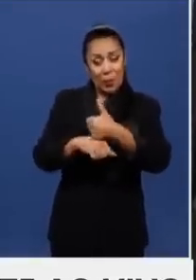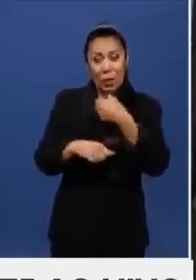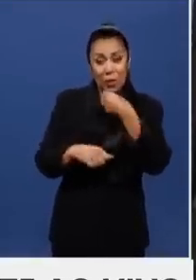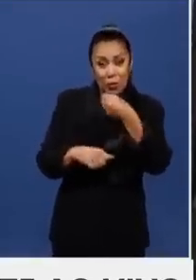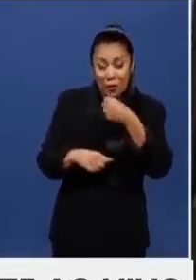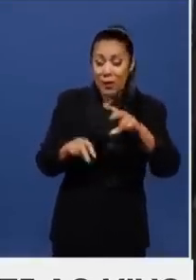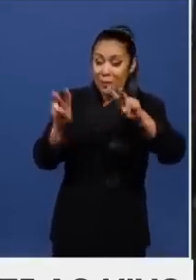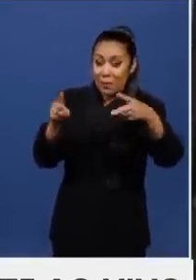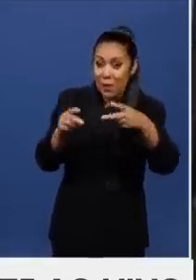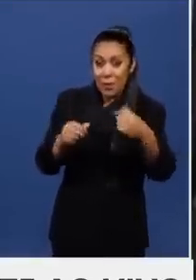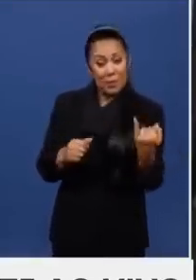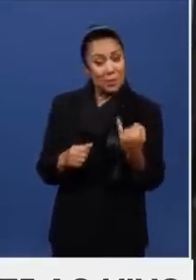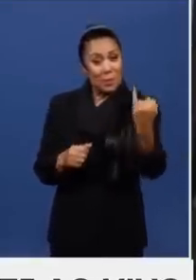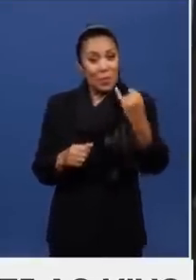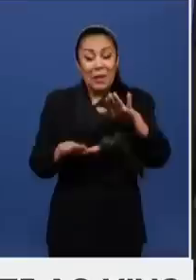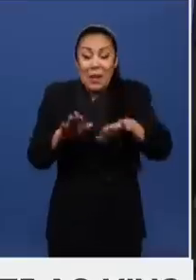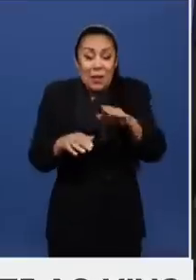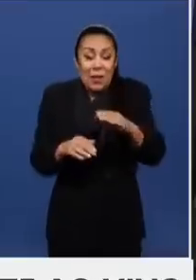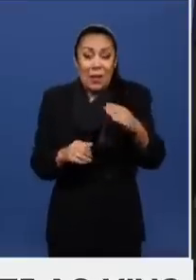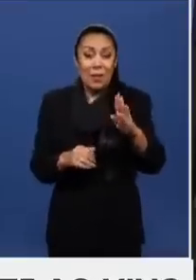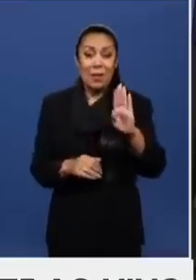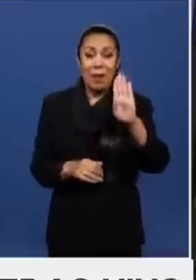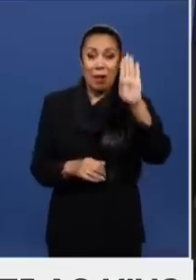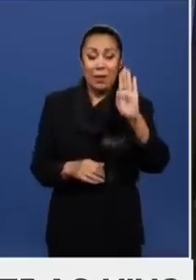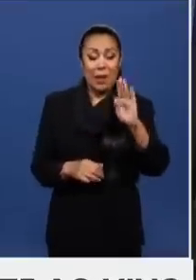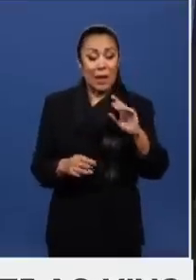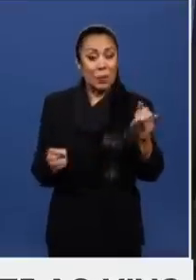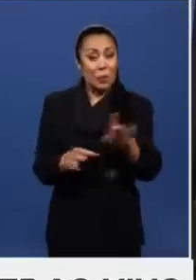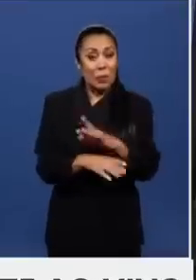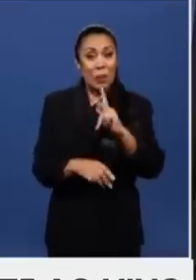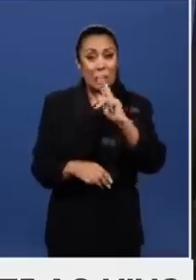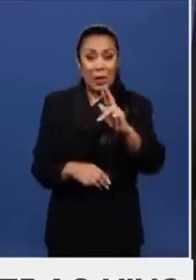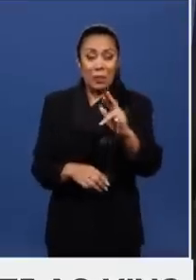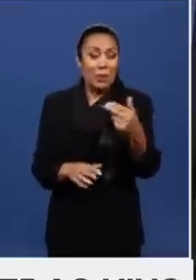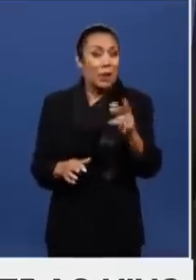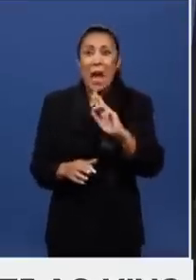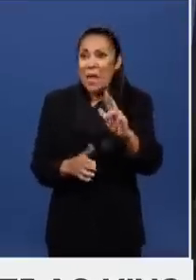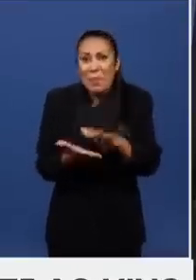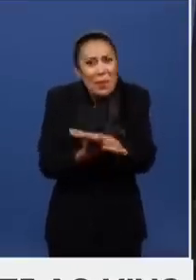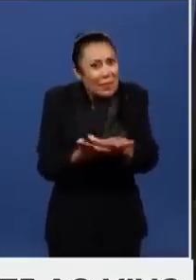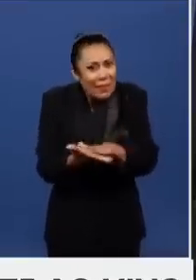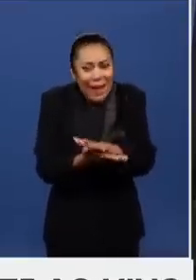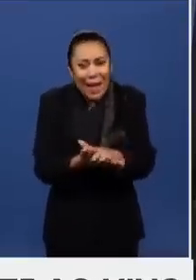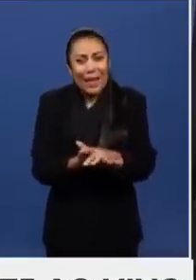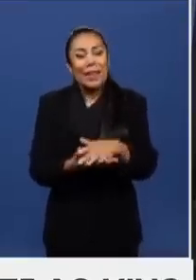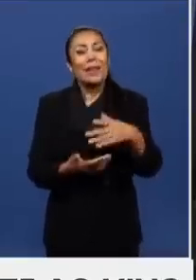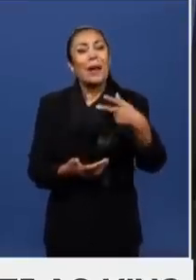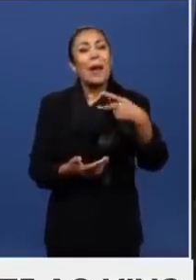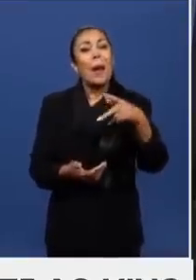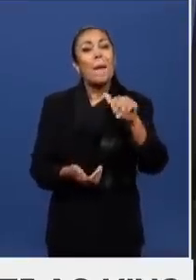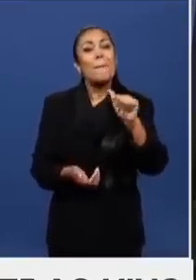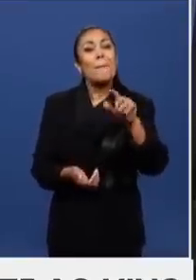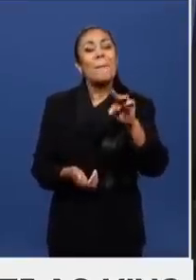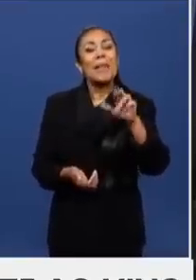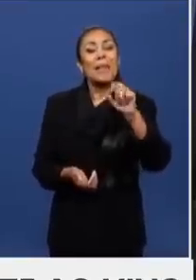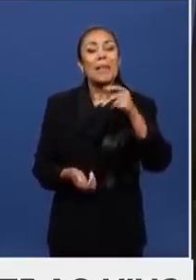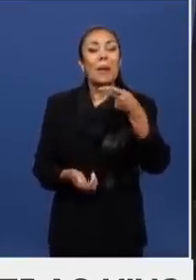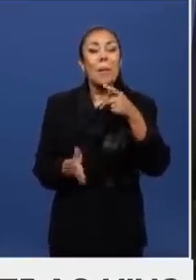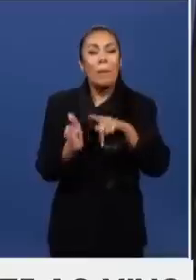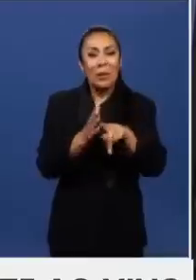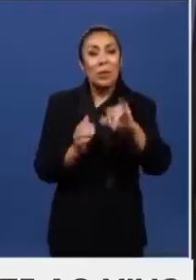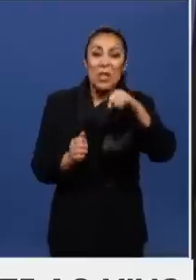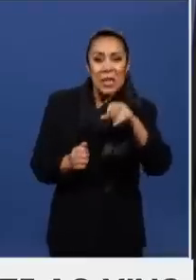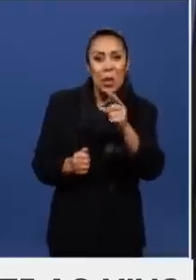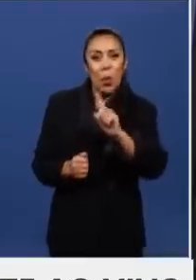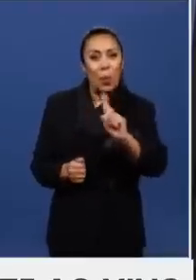né? E nem sempre eles estão preparados para responder. Embora nem tenham respondido, né? Por exemplo, a Patrícia Campos Mello fez uma pergunta sim ou não e nenhum dos